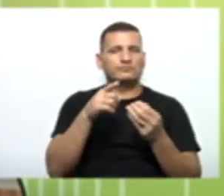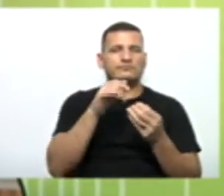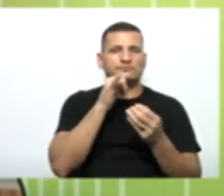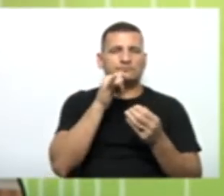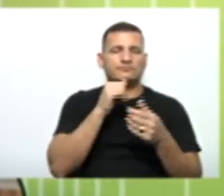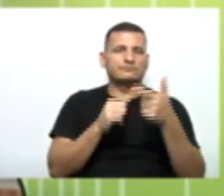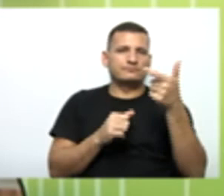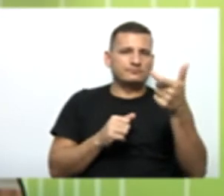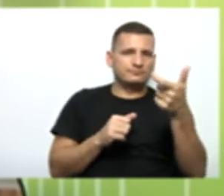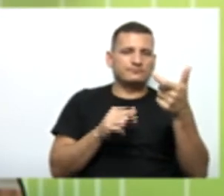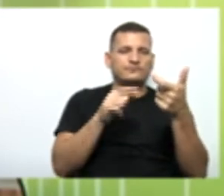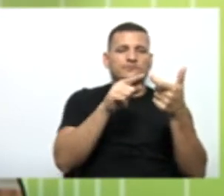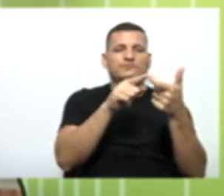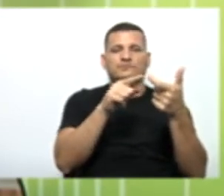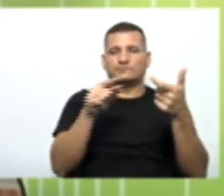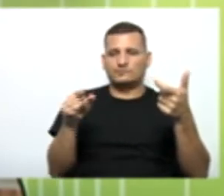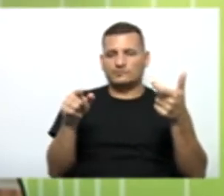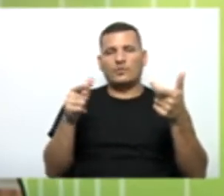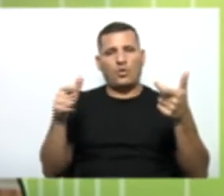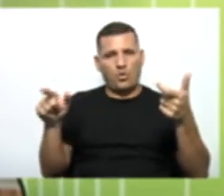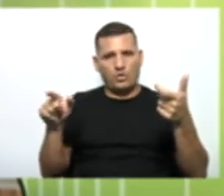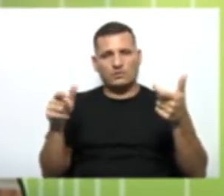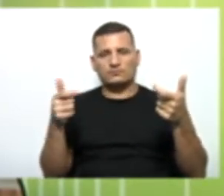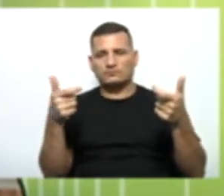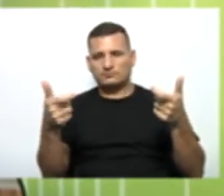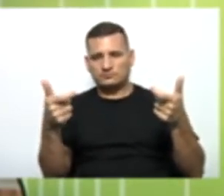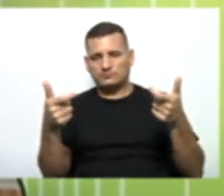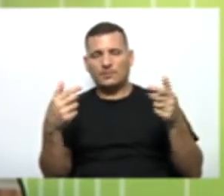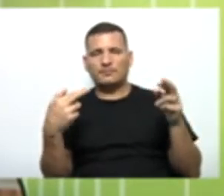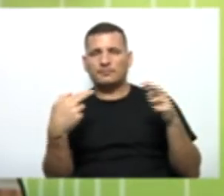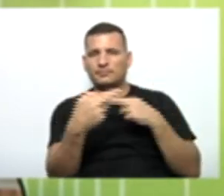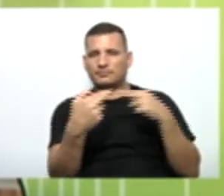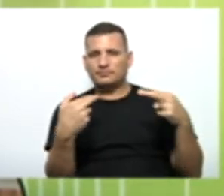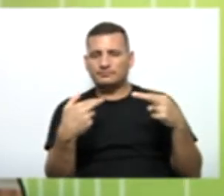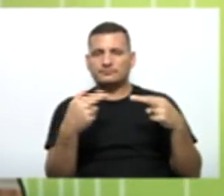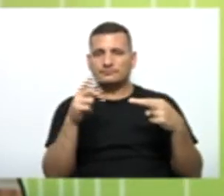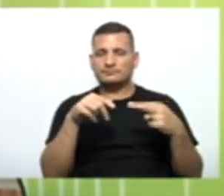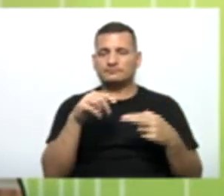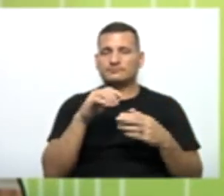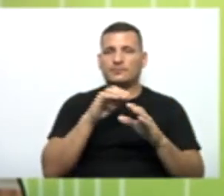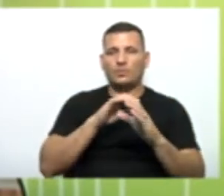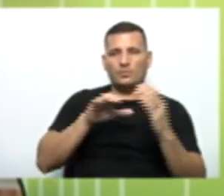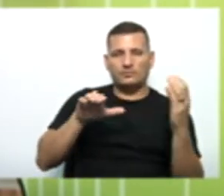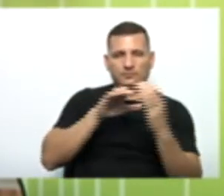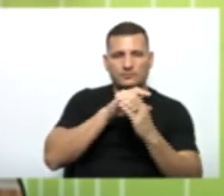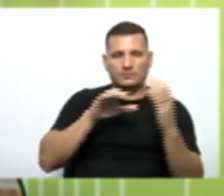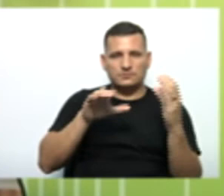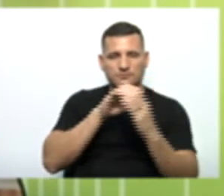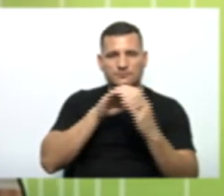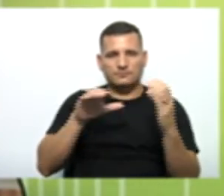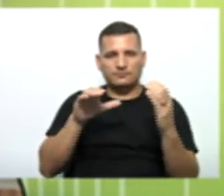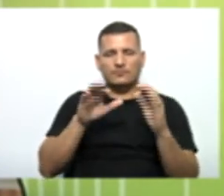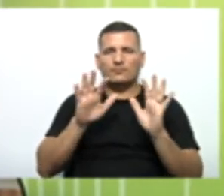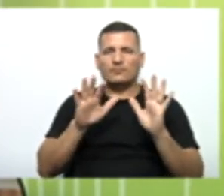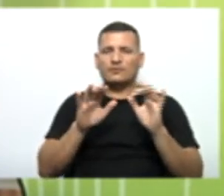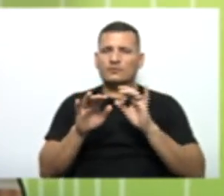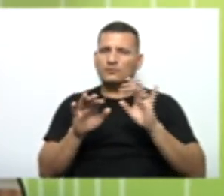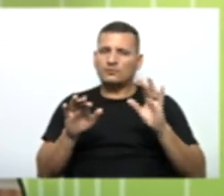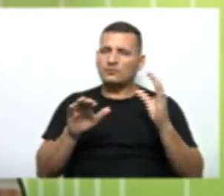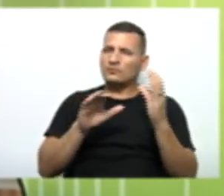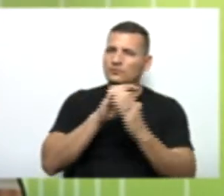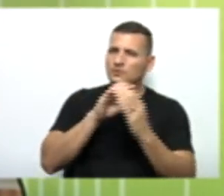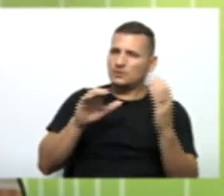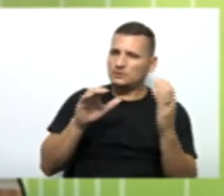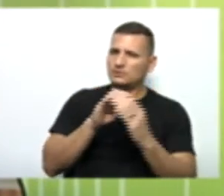outra? Através, certo? Da associação. Só que só associação